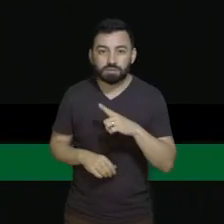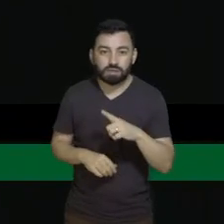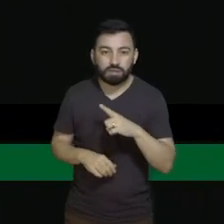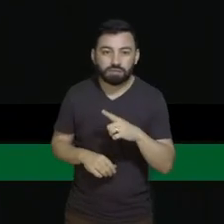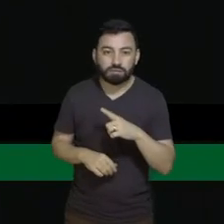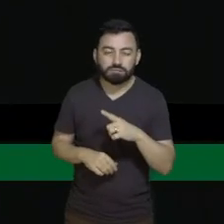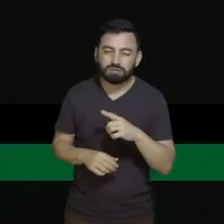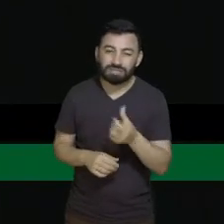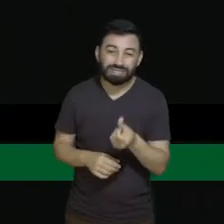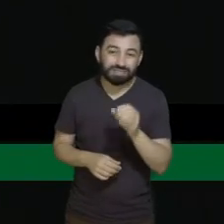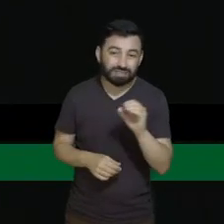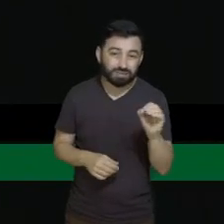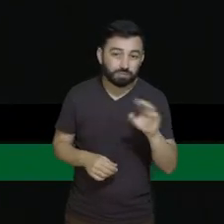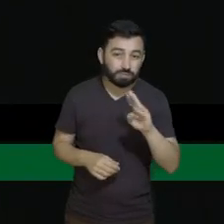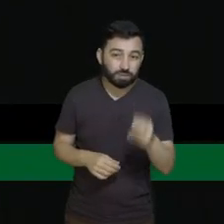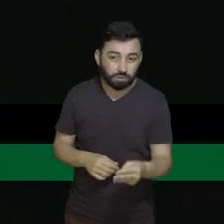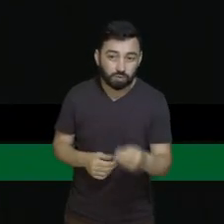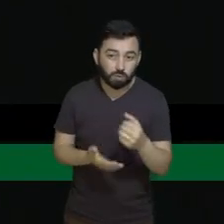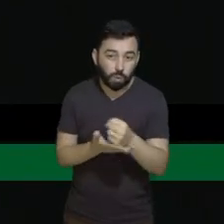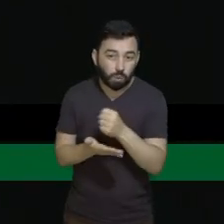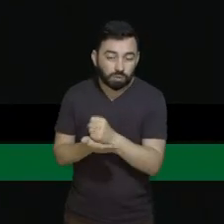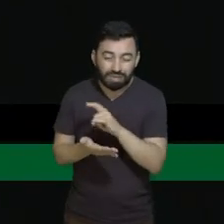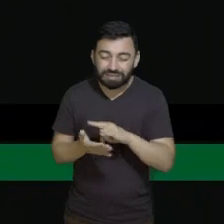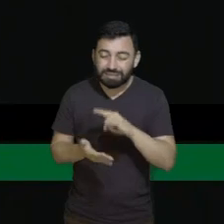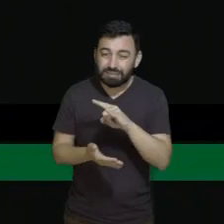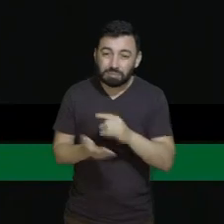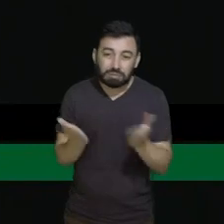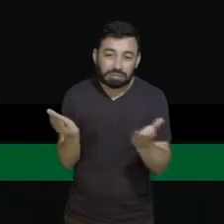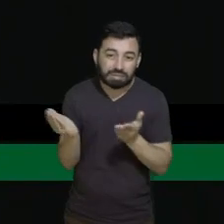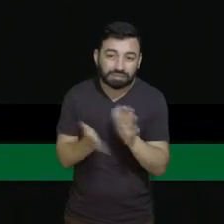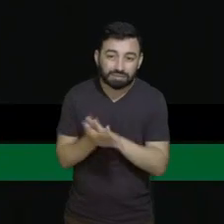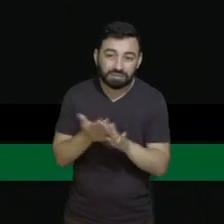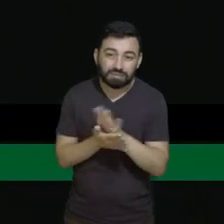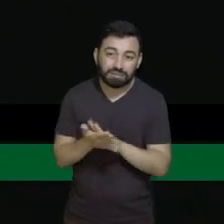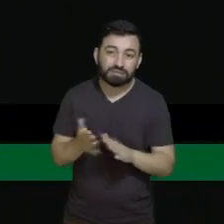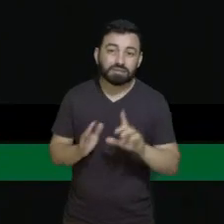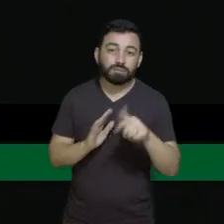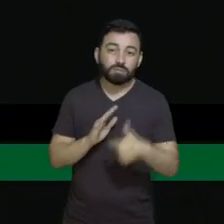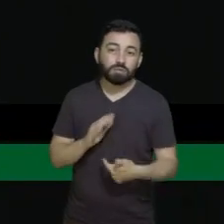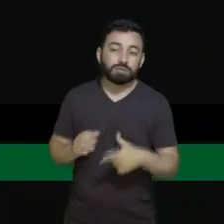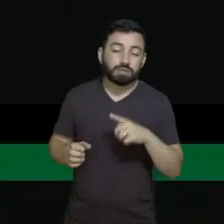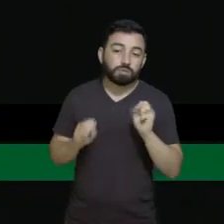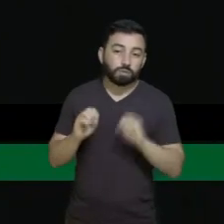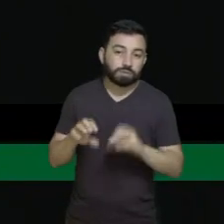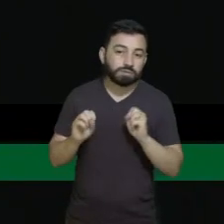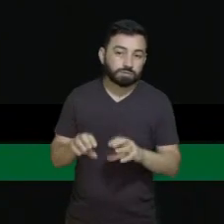de reais, contratos sem licitação. Depois foi para a educação,